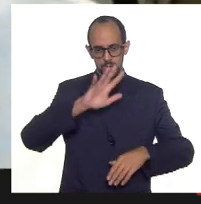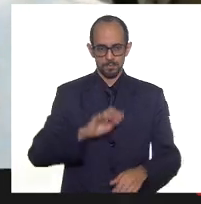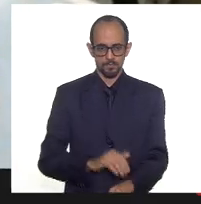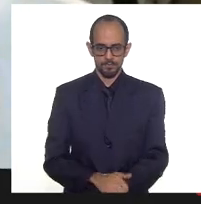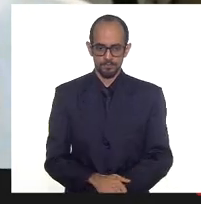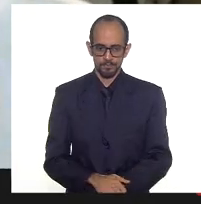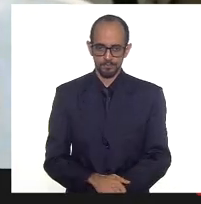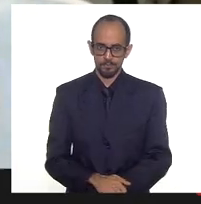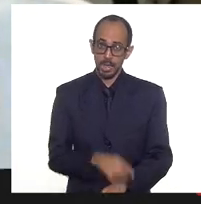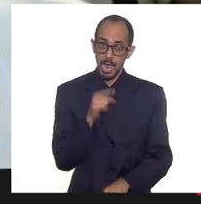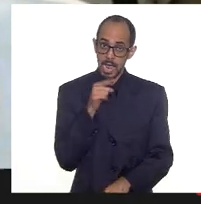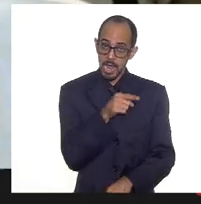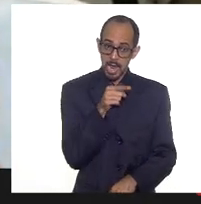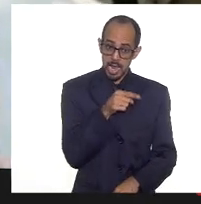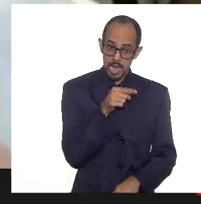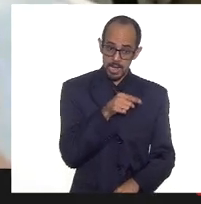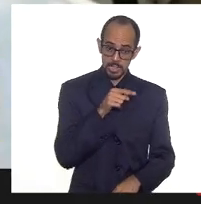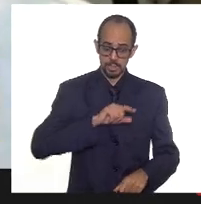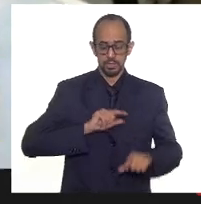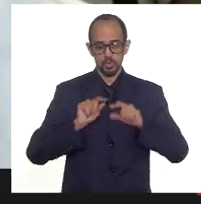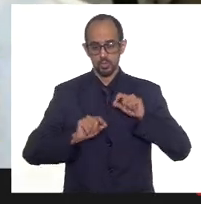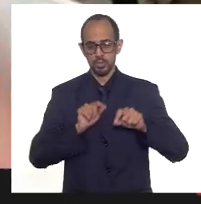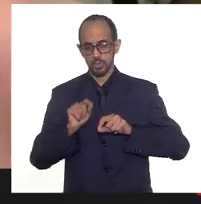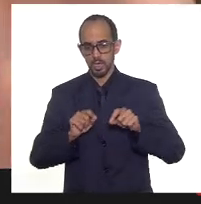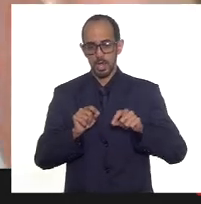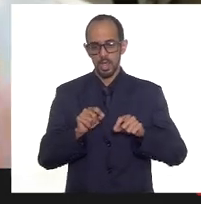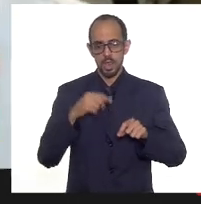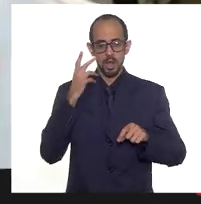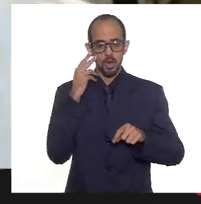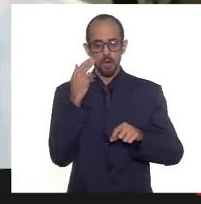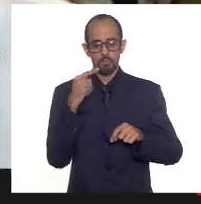Esse cara, ele é normalmente uma pessoa de